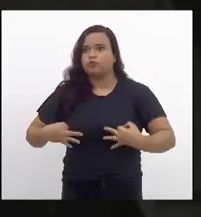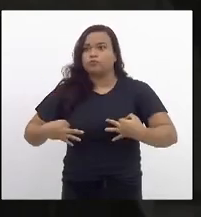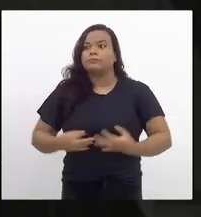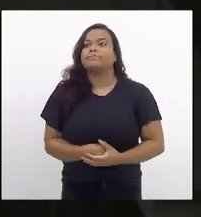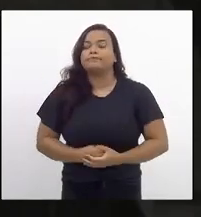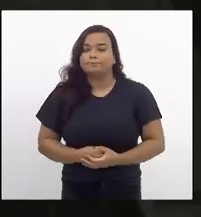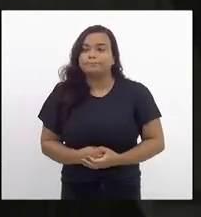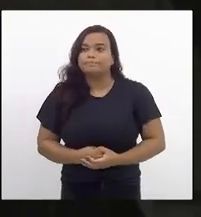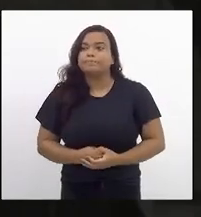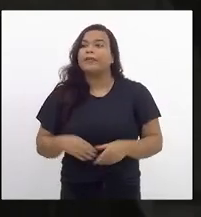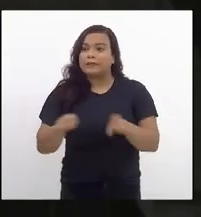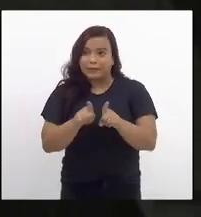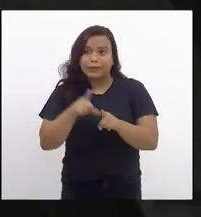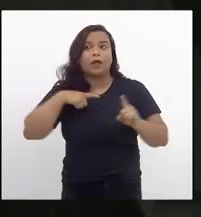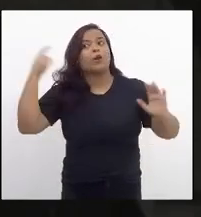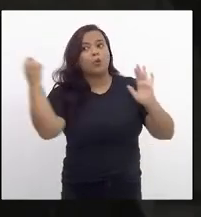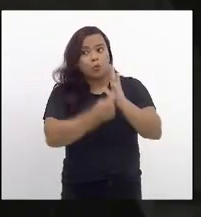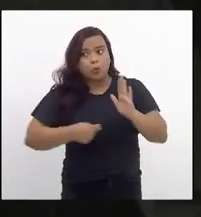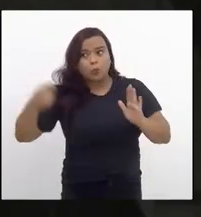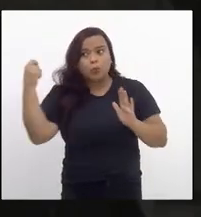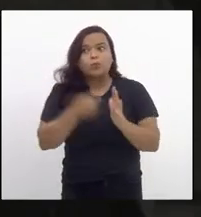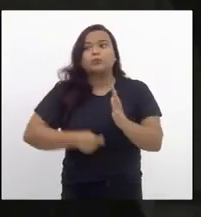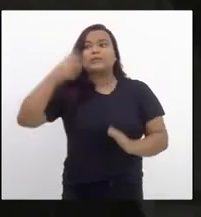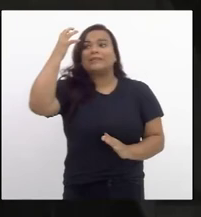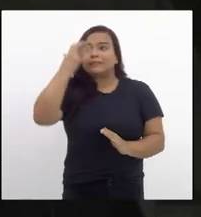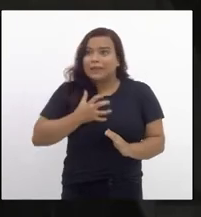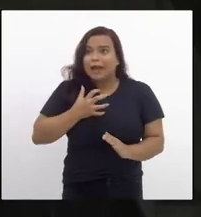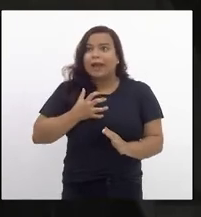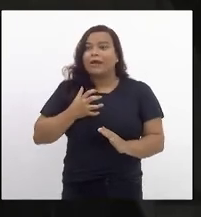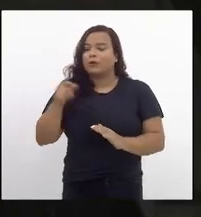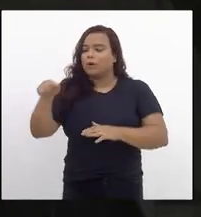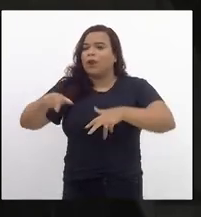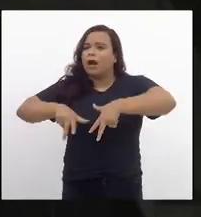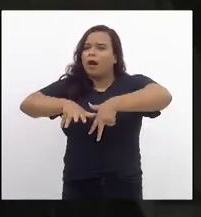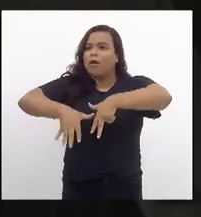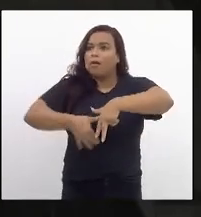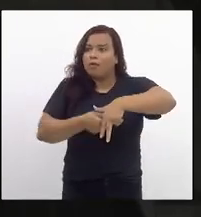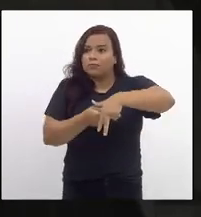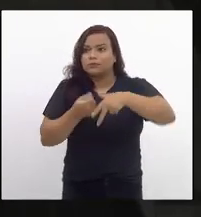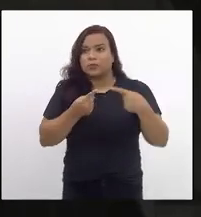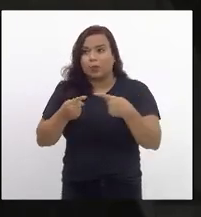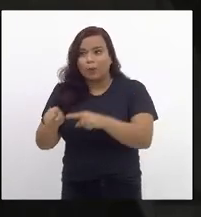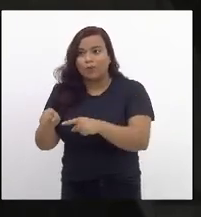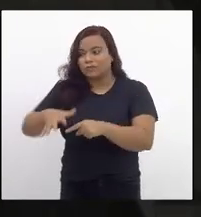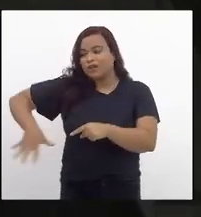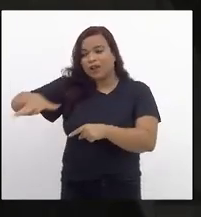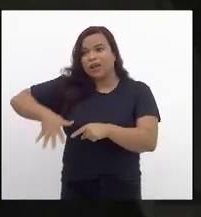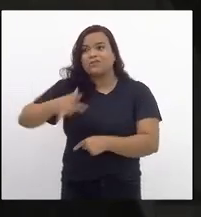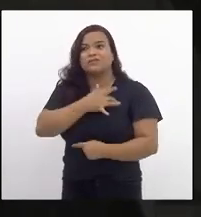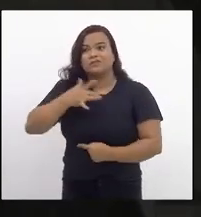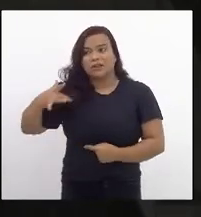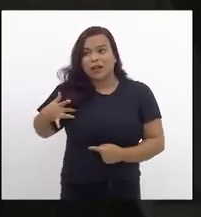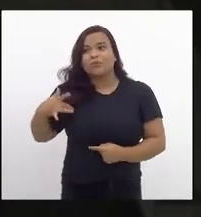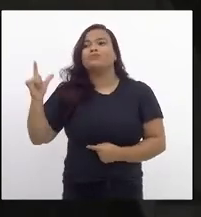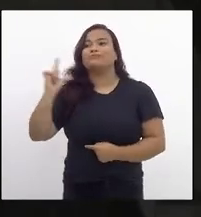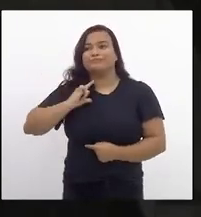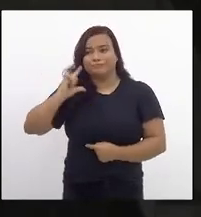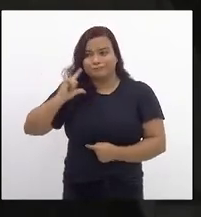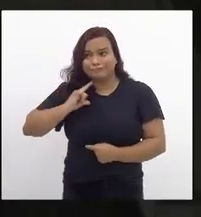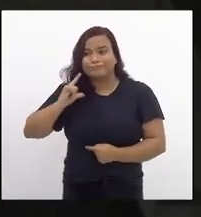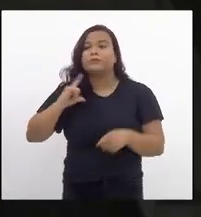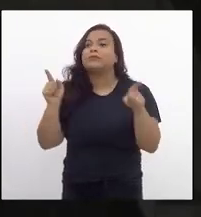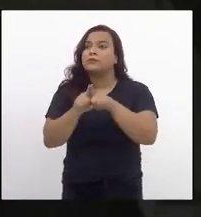uma luta série cima contra corrupção na área da saúde e aí tivemos